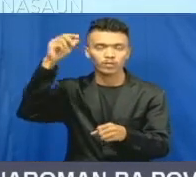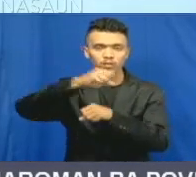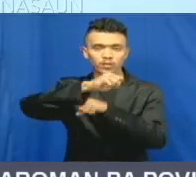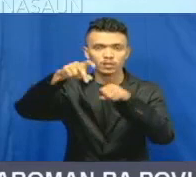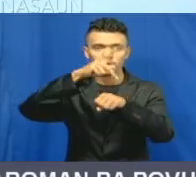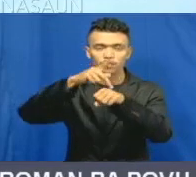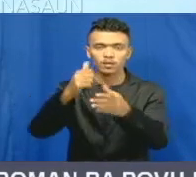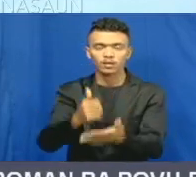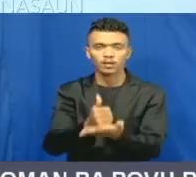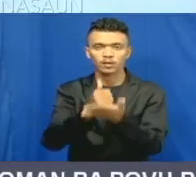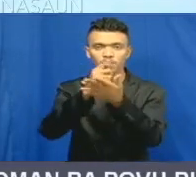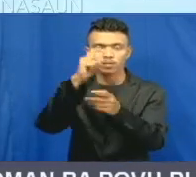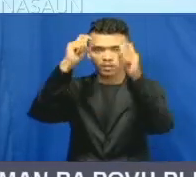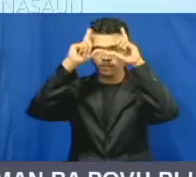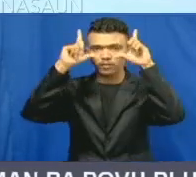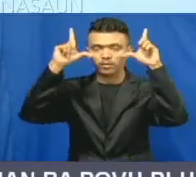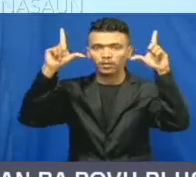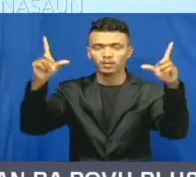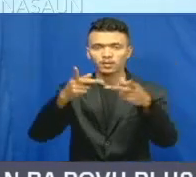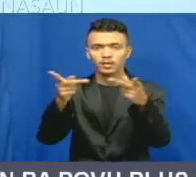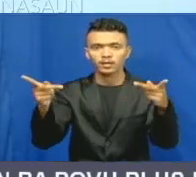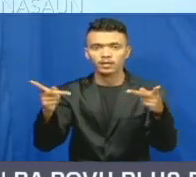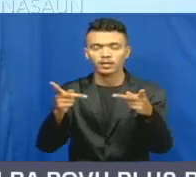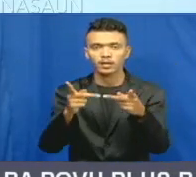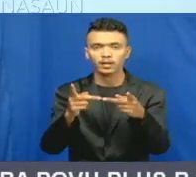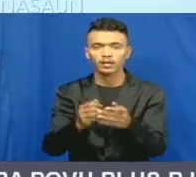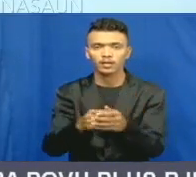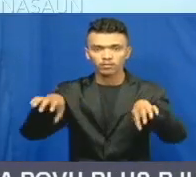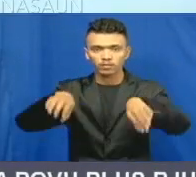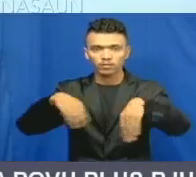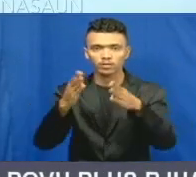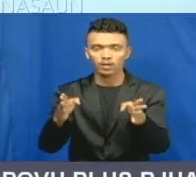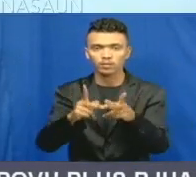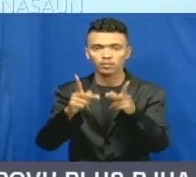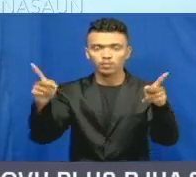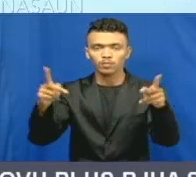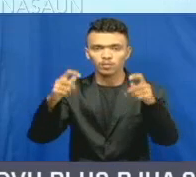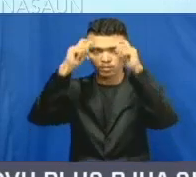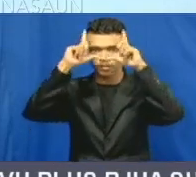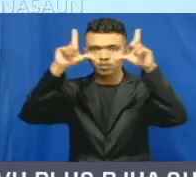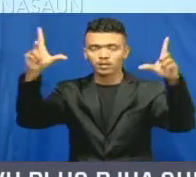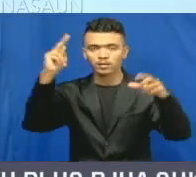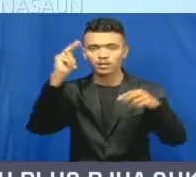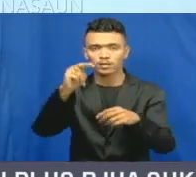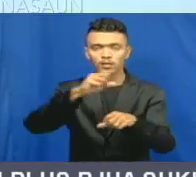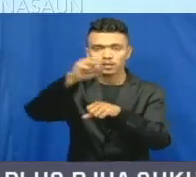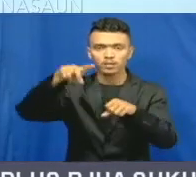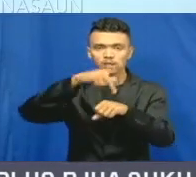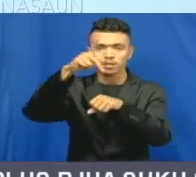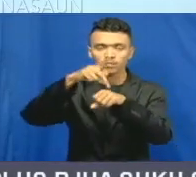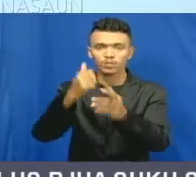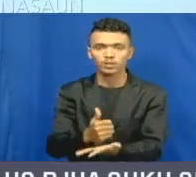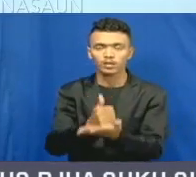azura Timor-Leste iha area trenamentu ba funcionario publiku Timor-Leste nian. Singapura mos